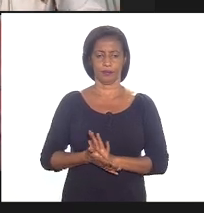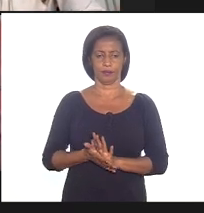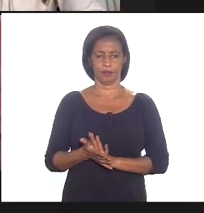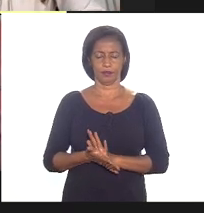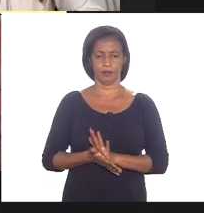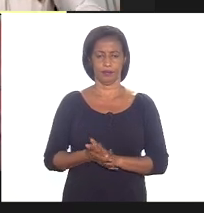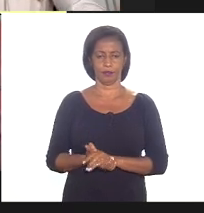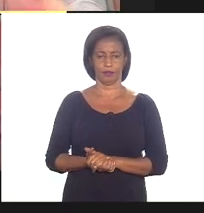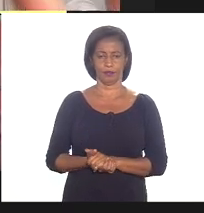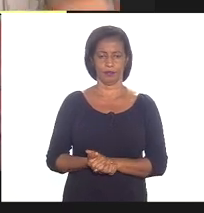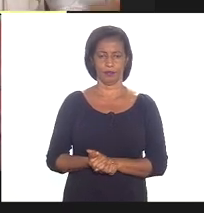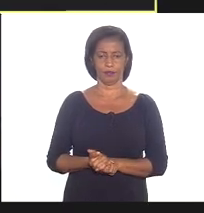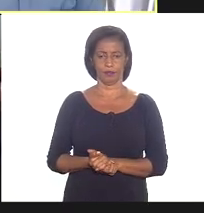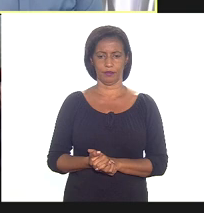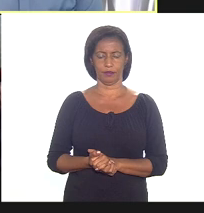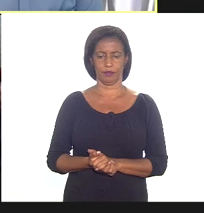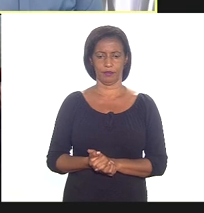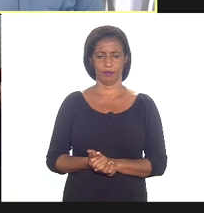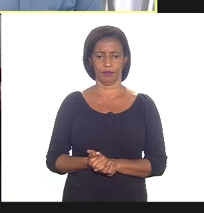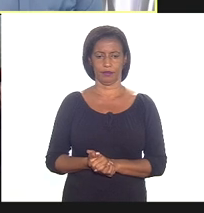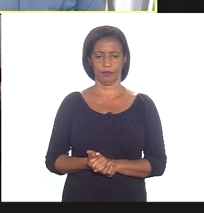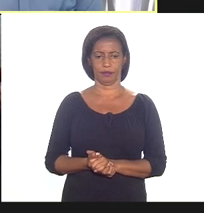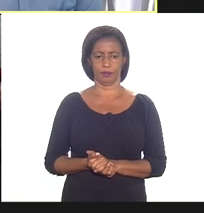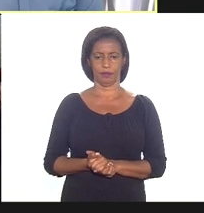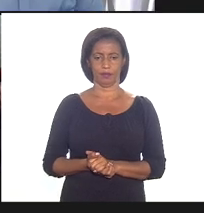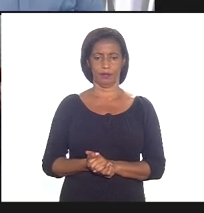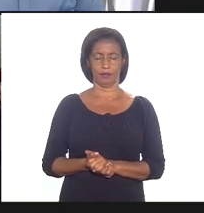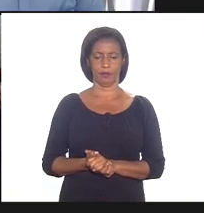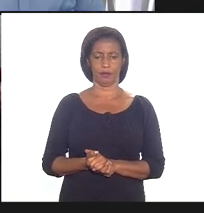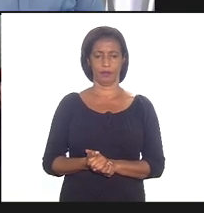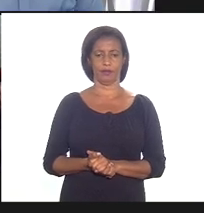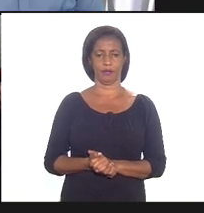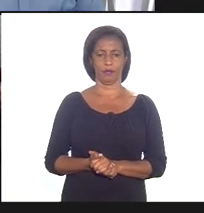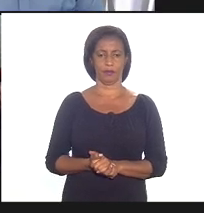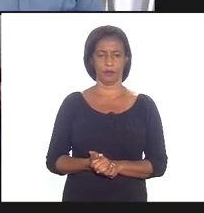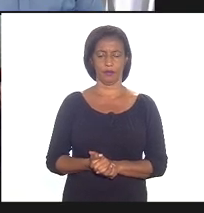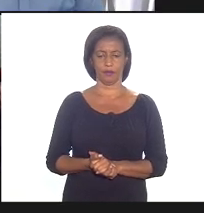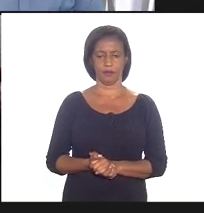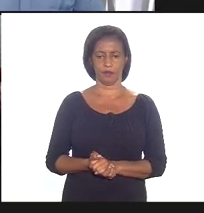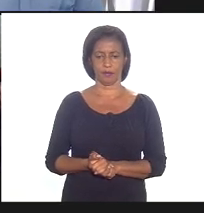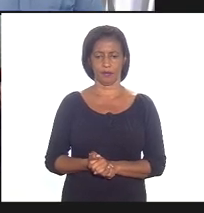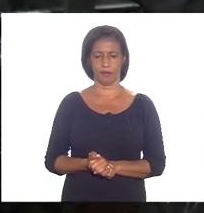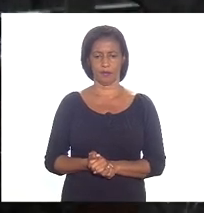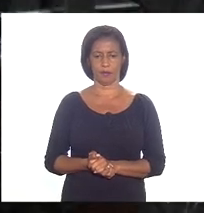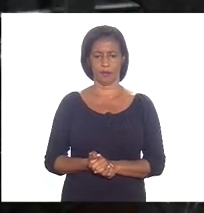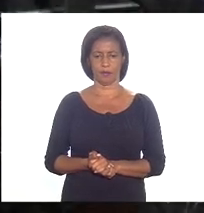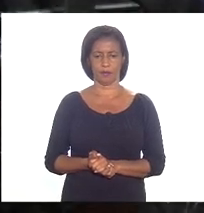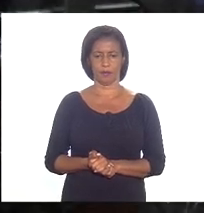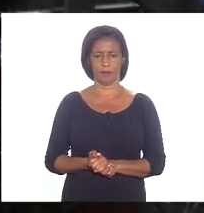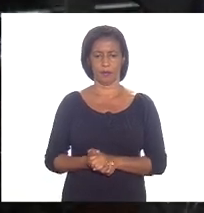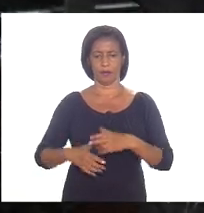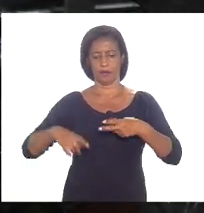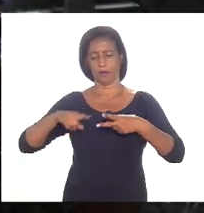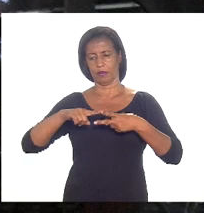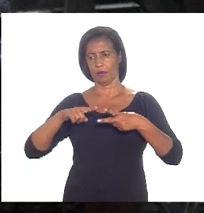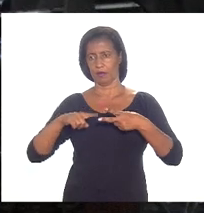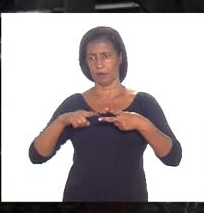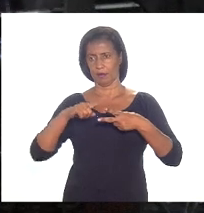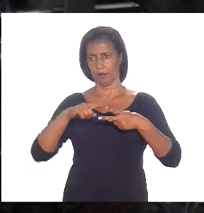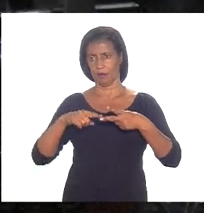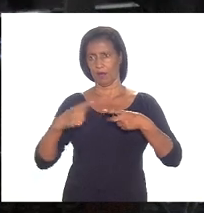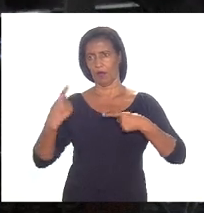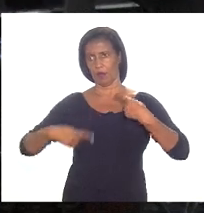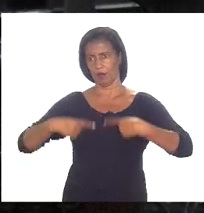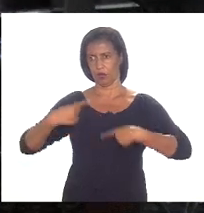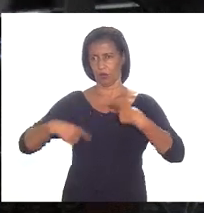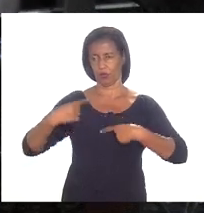Posso continuar? Hélio Jordão também quer discutir, presidente. Estão inscritos. Rodrigo Amorim e Célia Jordão, em seguida do deputado Valdec.